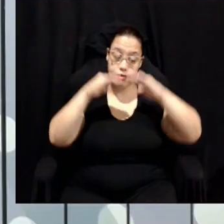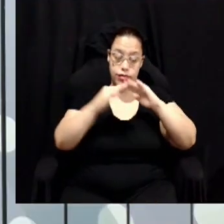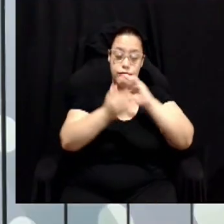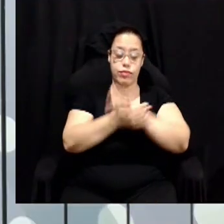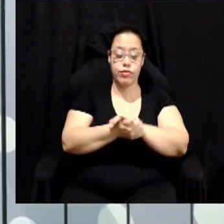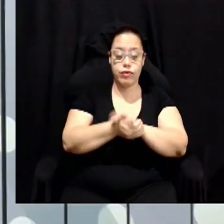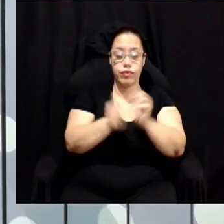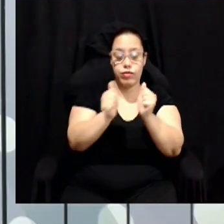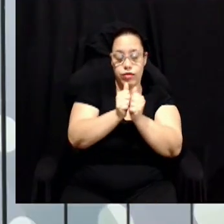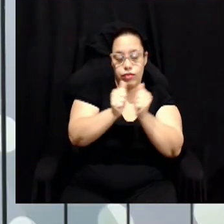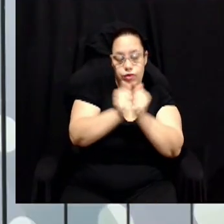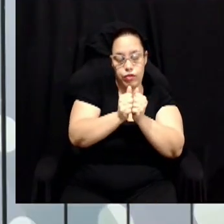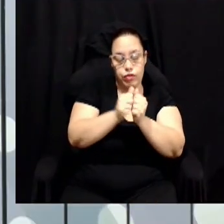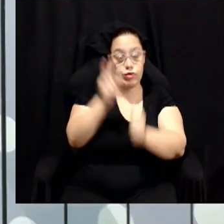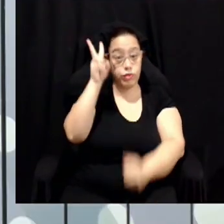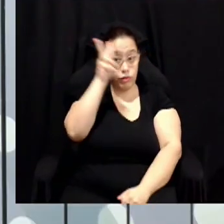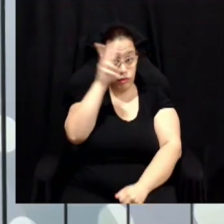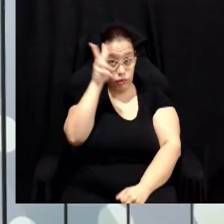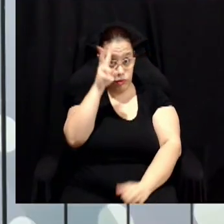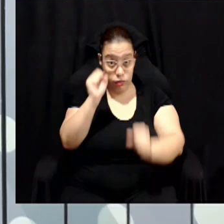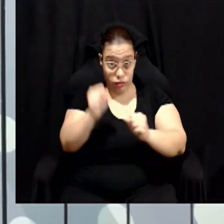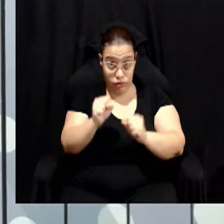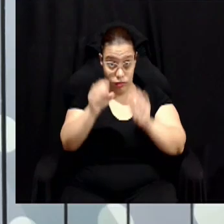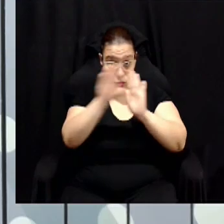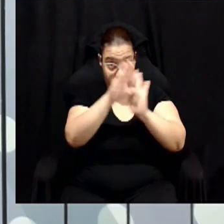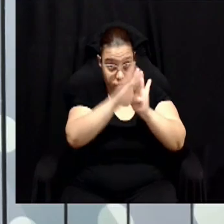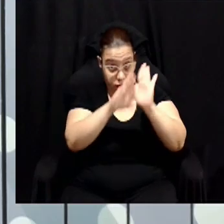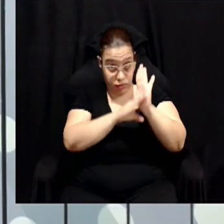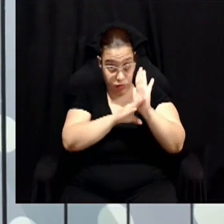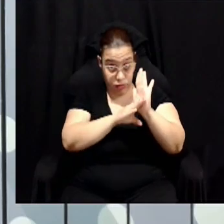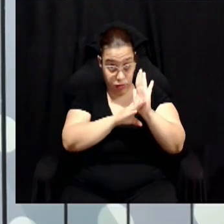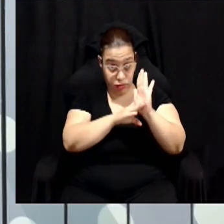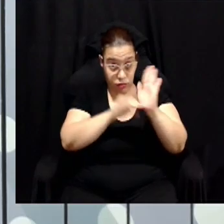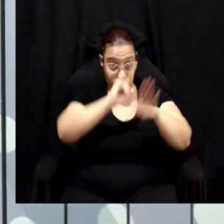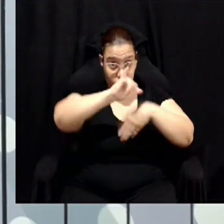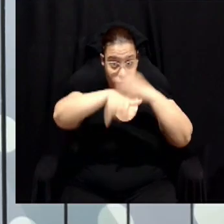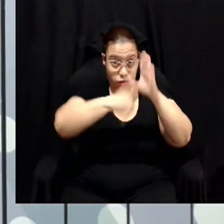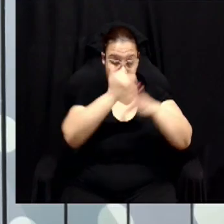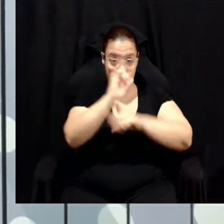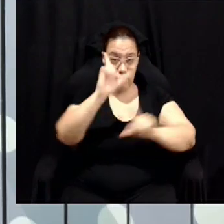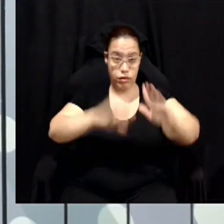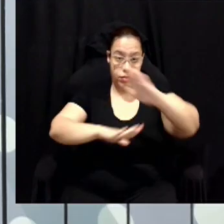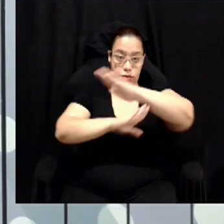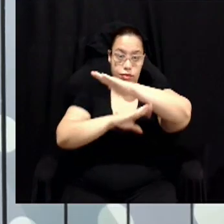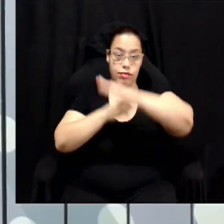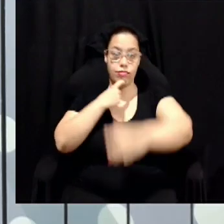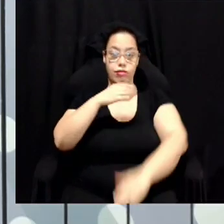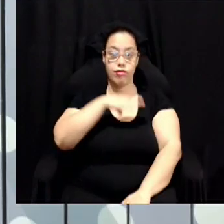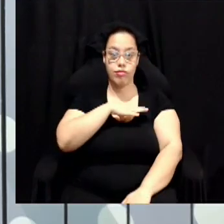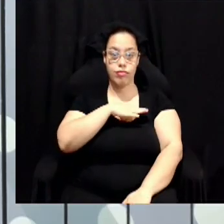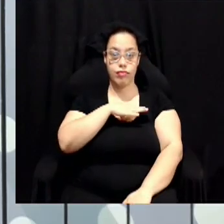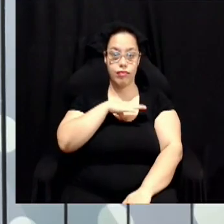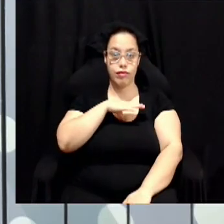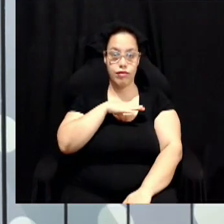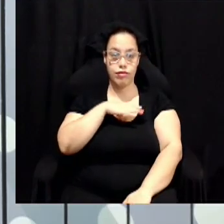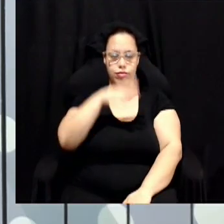companhia. Lembrando que você pode conferir todos os conteúdos no YouTube da TV Câmara Campinas. E não se